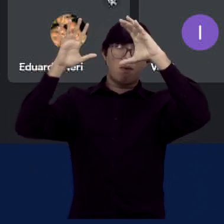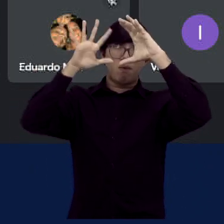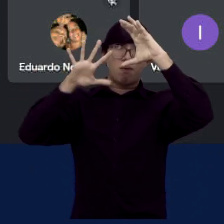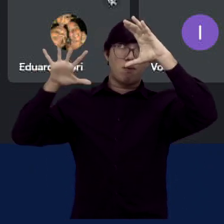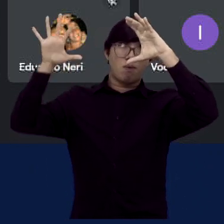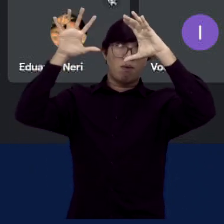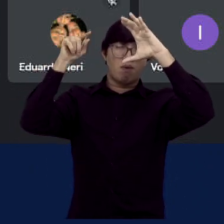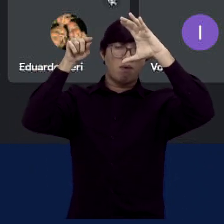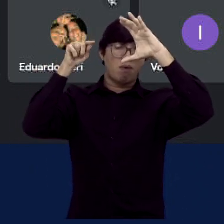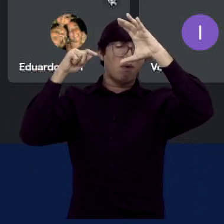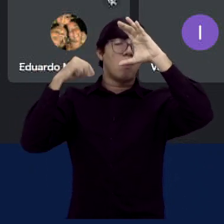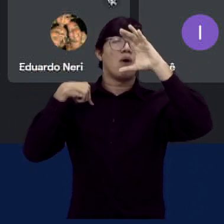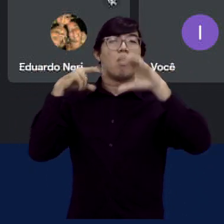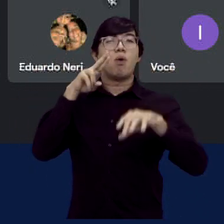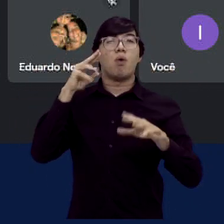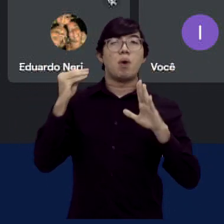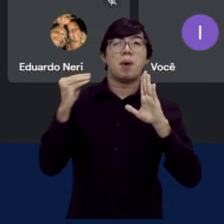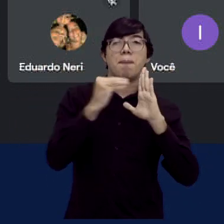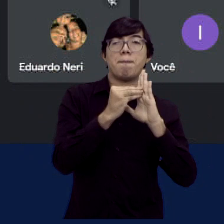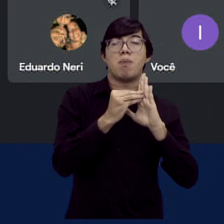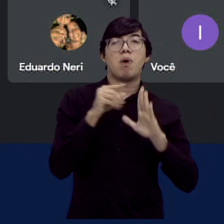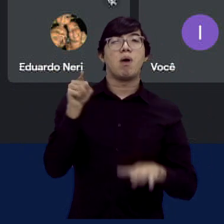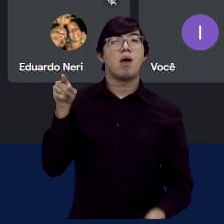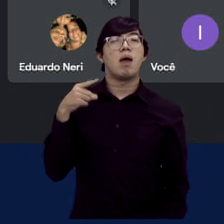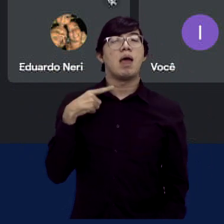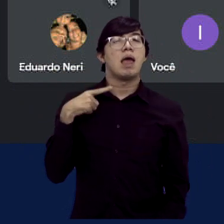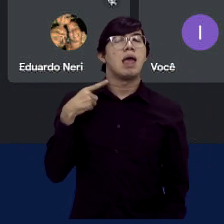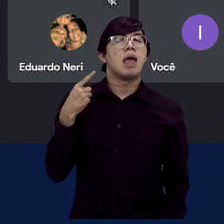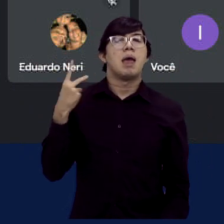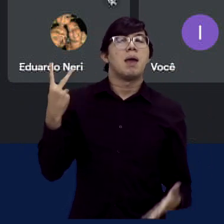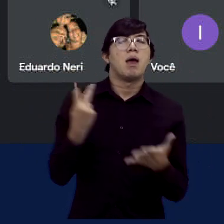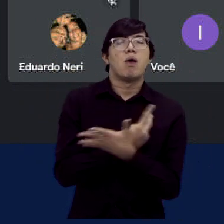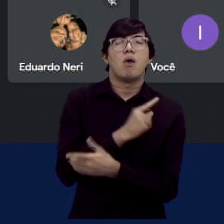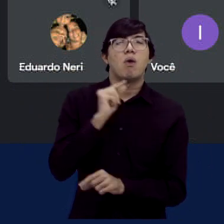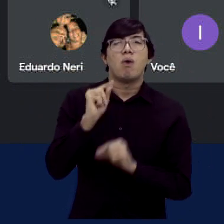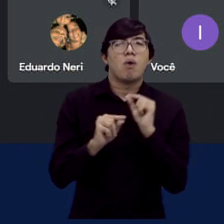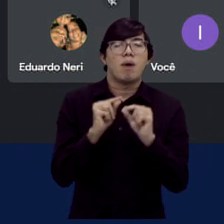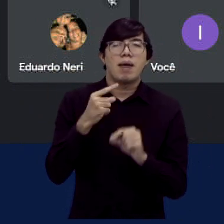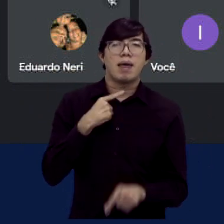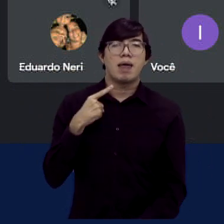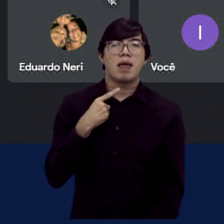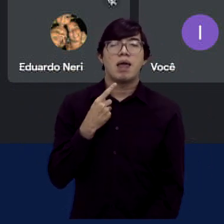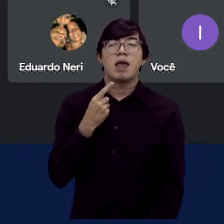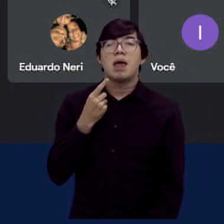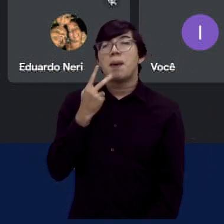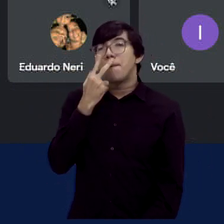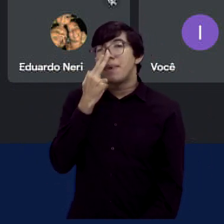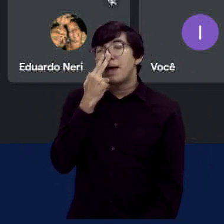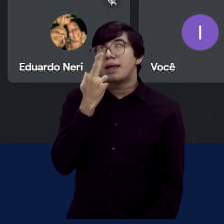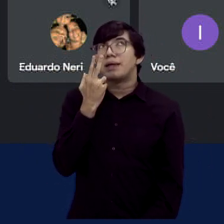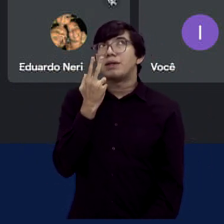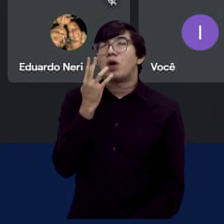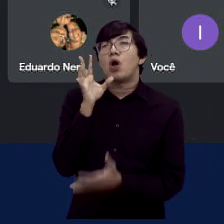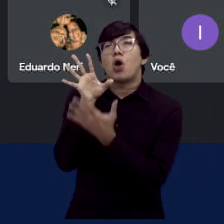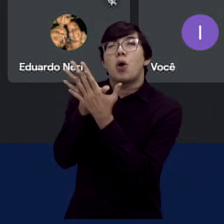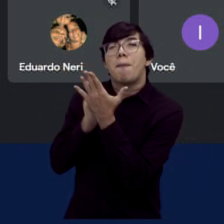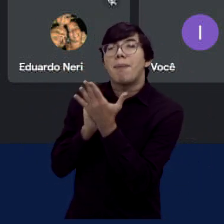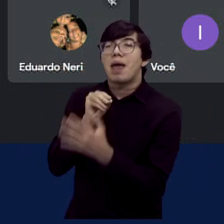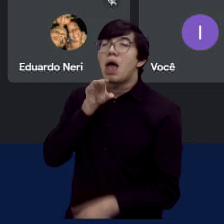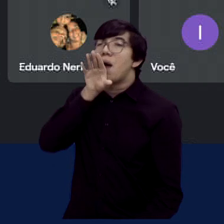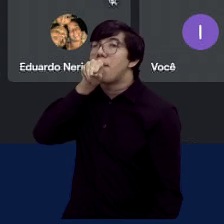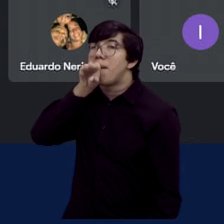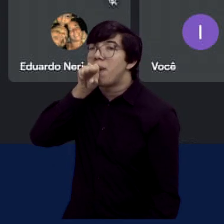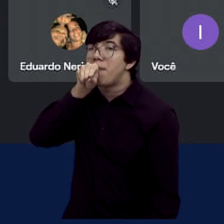apêndice surgiu porque ele tenta simular o som que sai da boca, né? Como se fosse quase a nuvenzinha